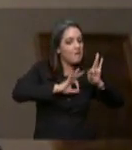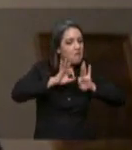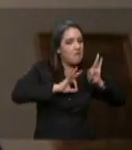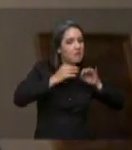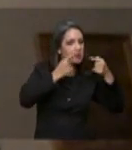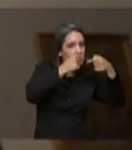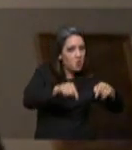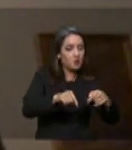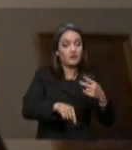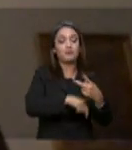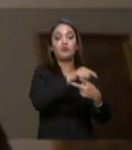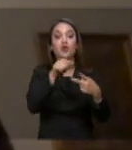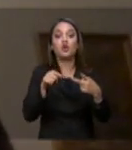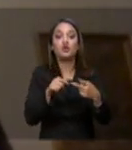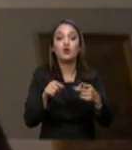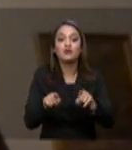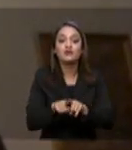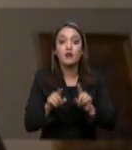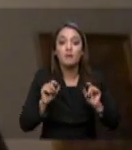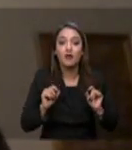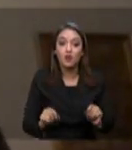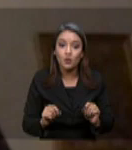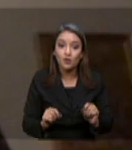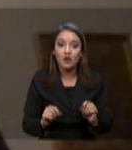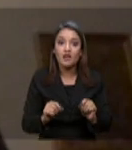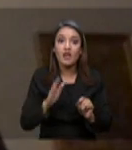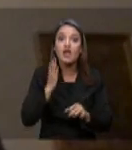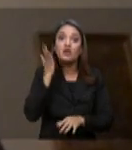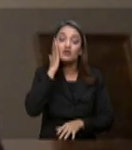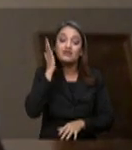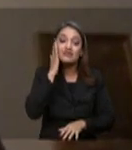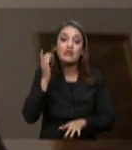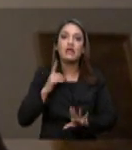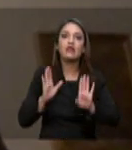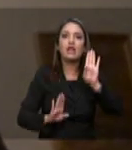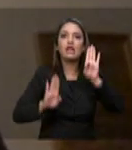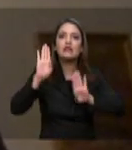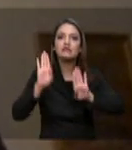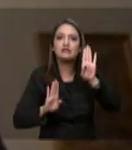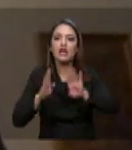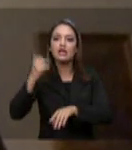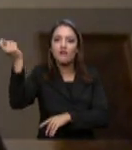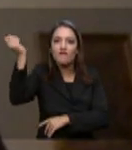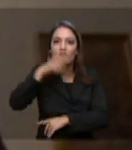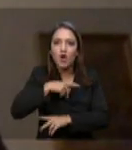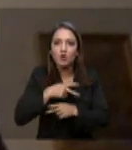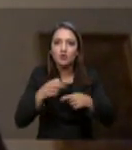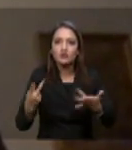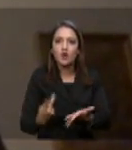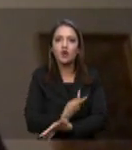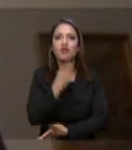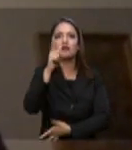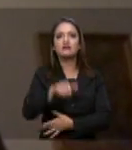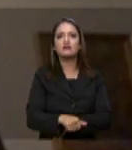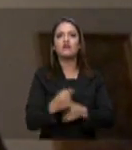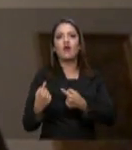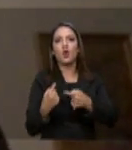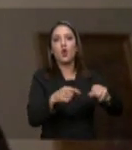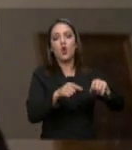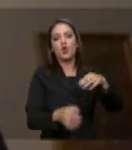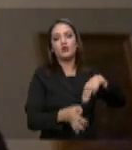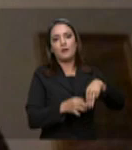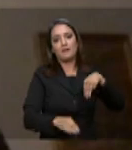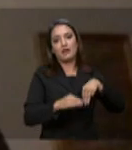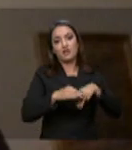e dois ter conhecimento de fraudes em licitações que comprometeriam o início dos desse tribunal